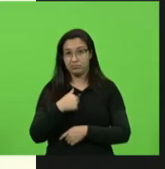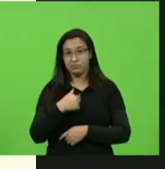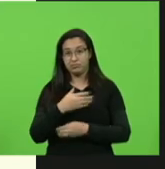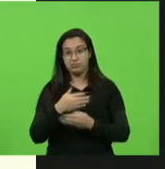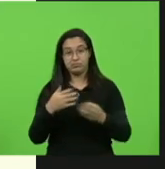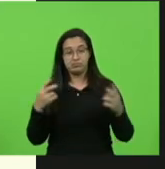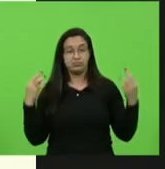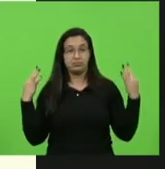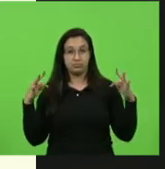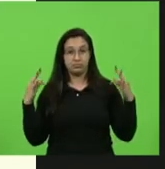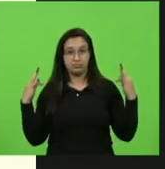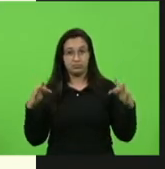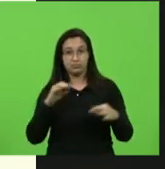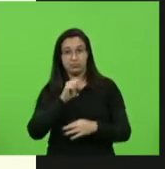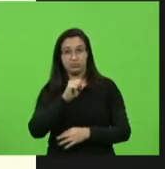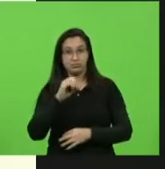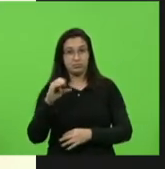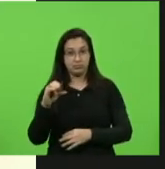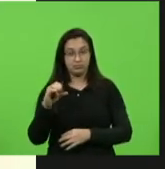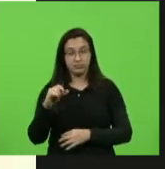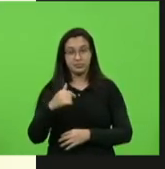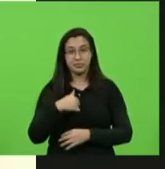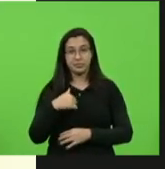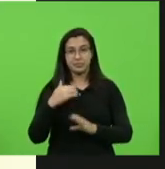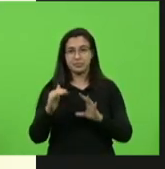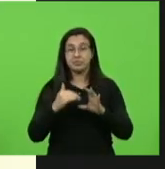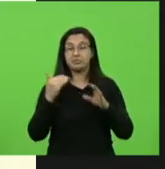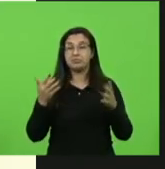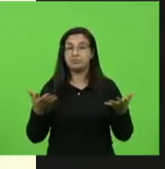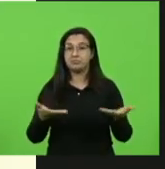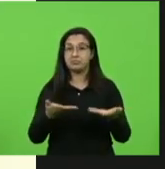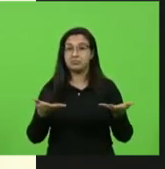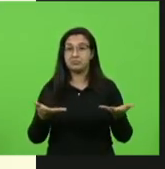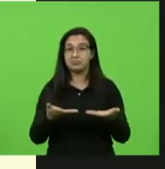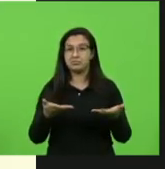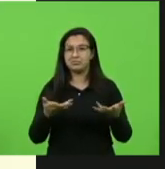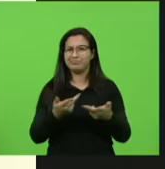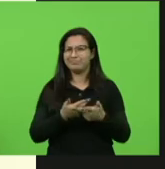catarinense, do qual eu recebi hoje